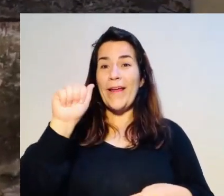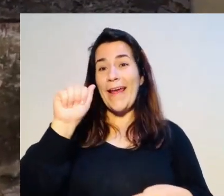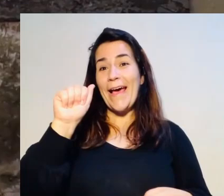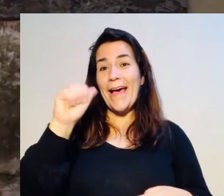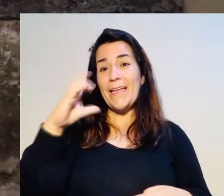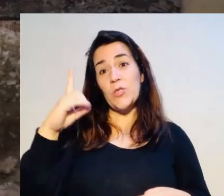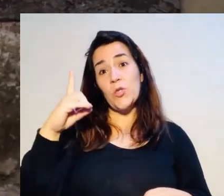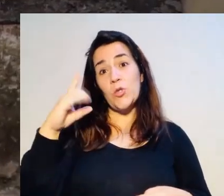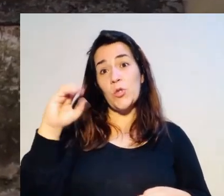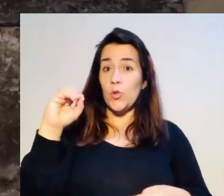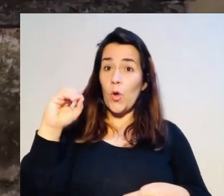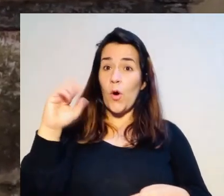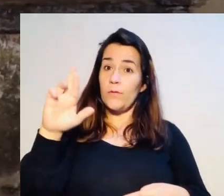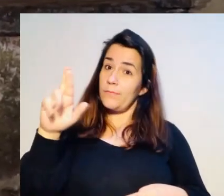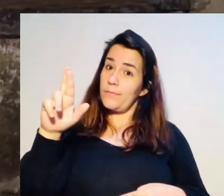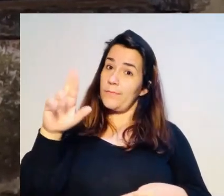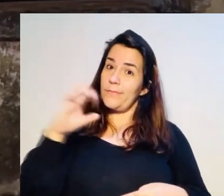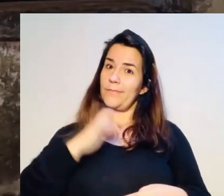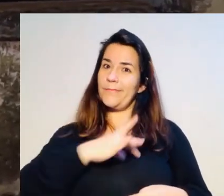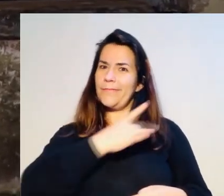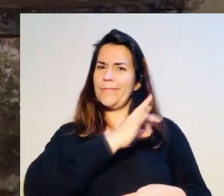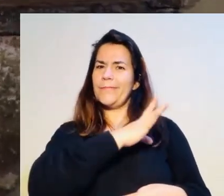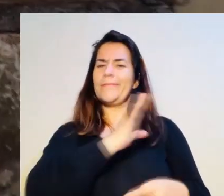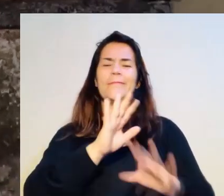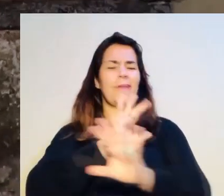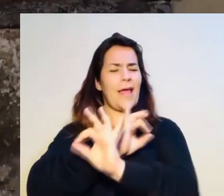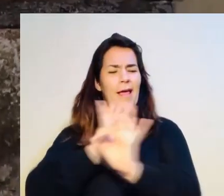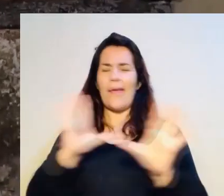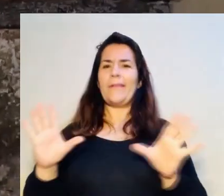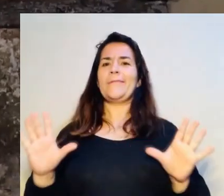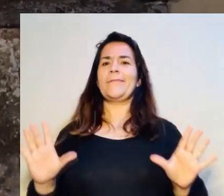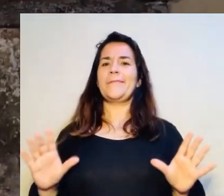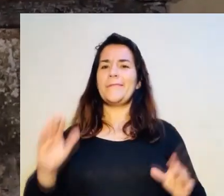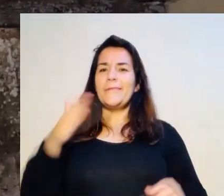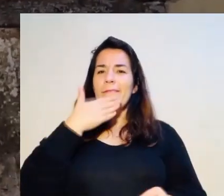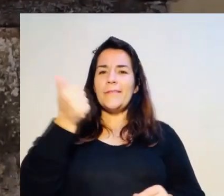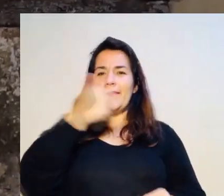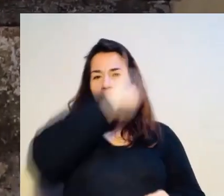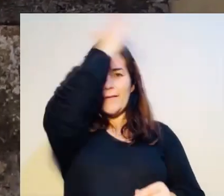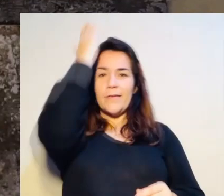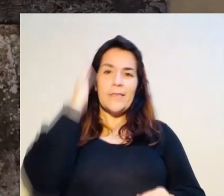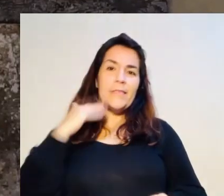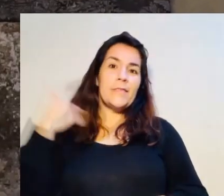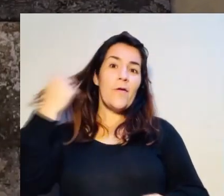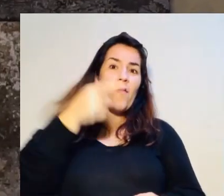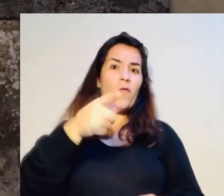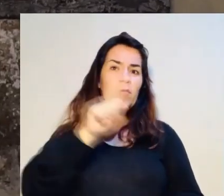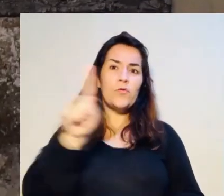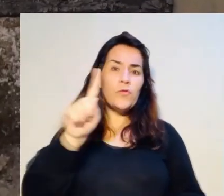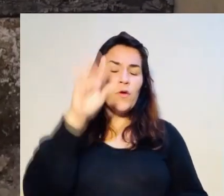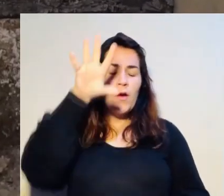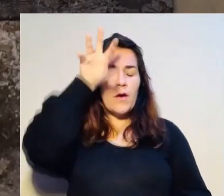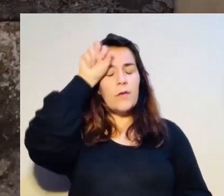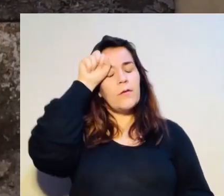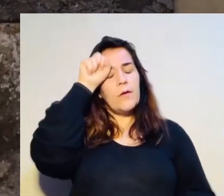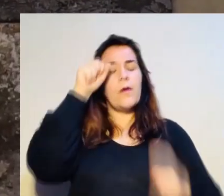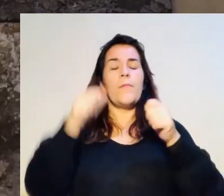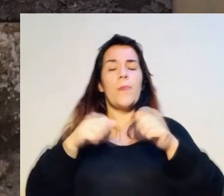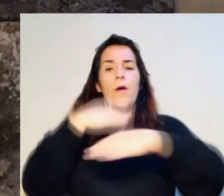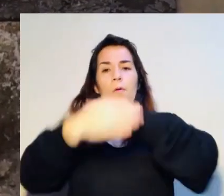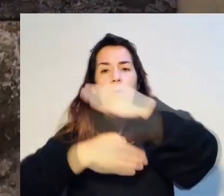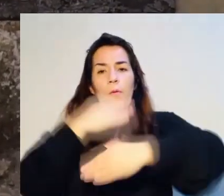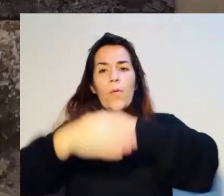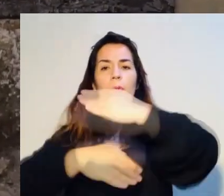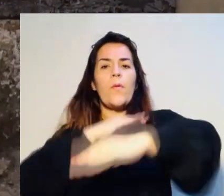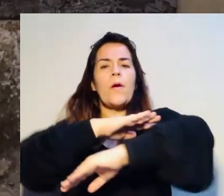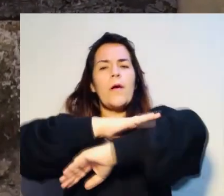né? Então, para dores gerais, musculares, erva de Santa Maria, mesmo que você não vá dormir, pode enfaixar